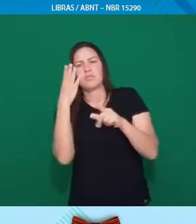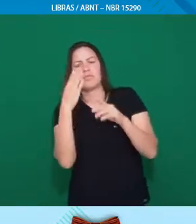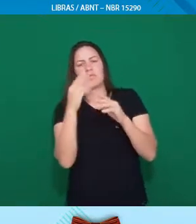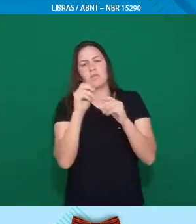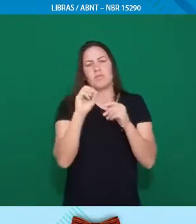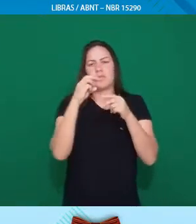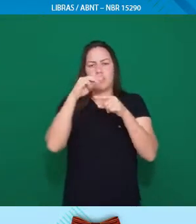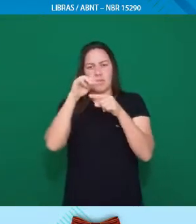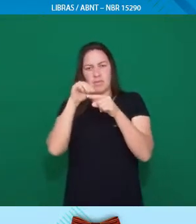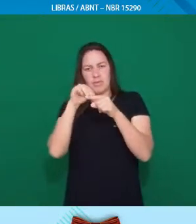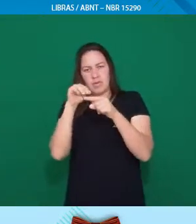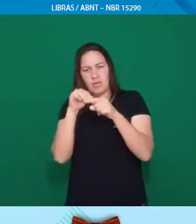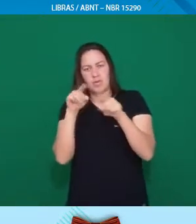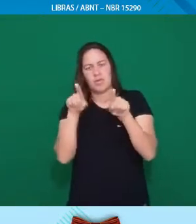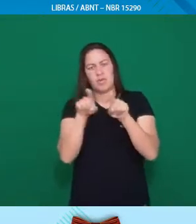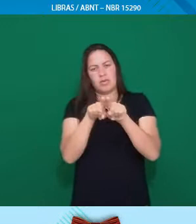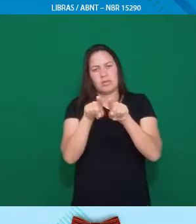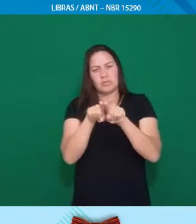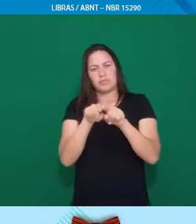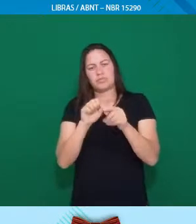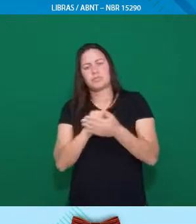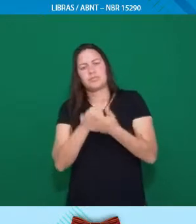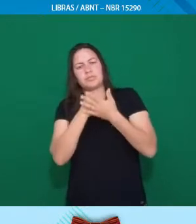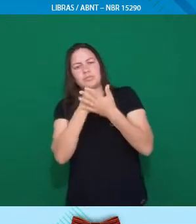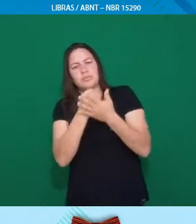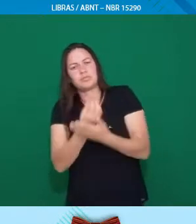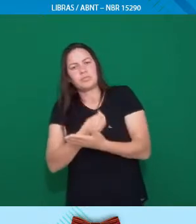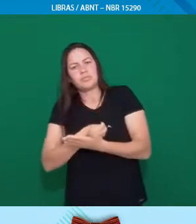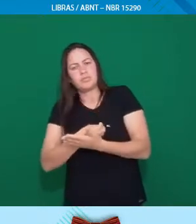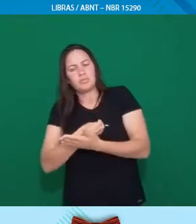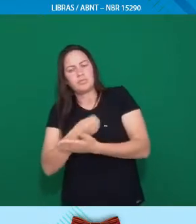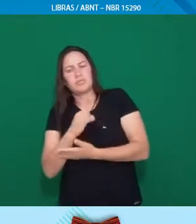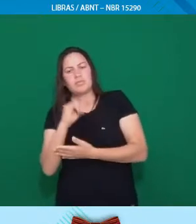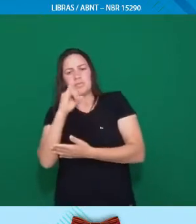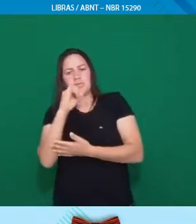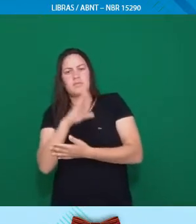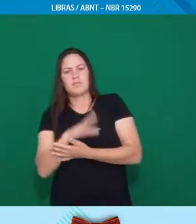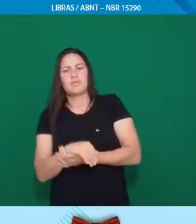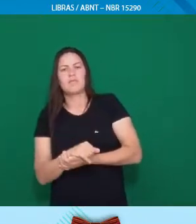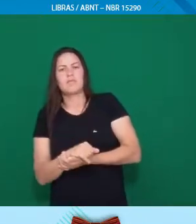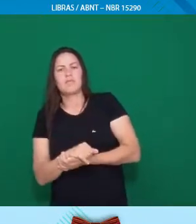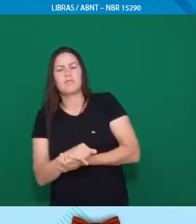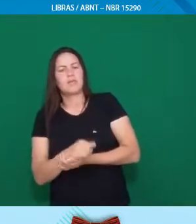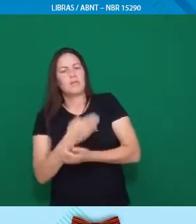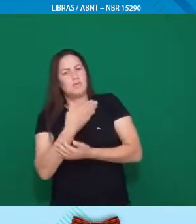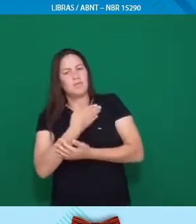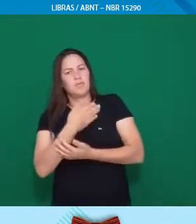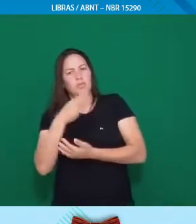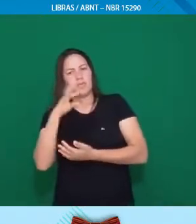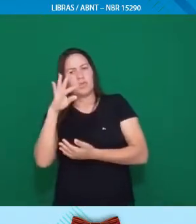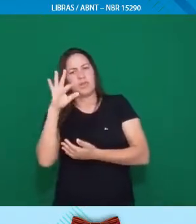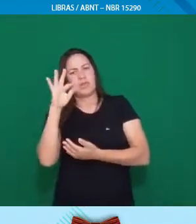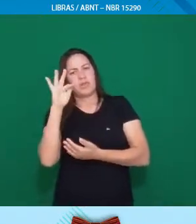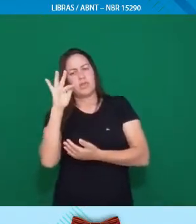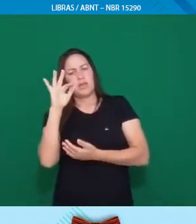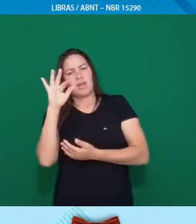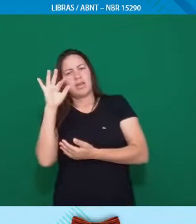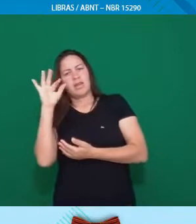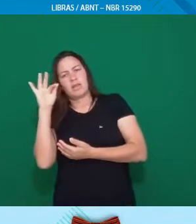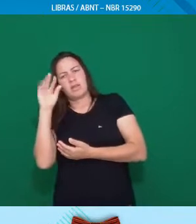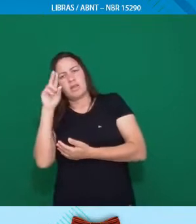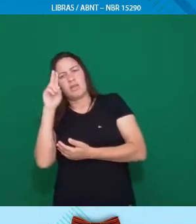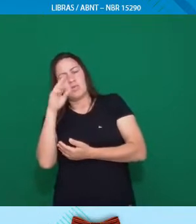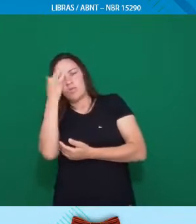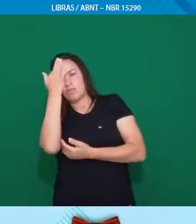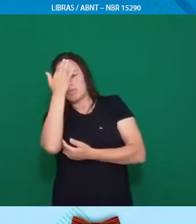Fazem Acontecer nosso município e principalmente se salvar vidas isso é muito importante nesses Ohm Oi Tadeu a